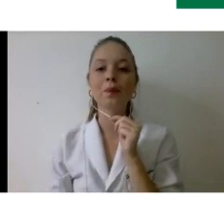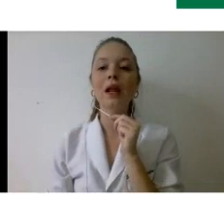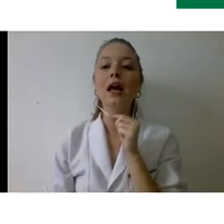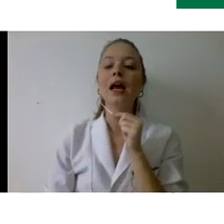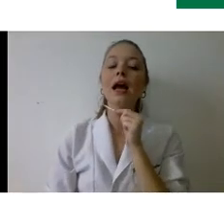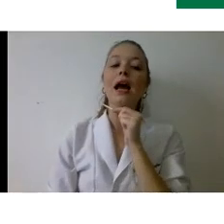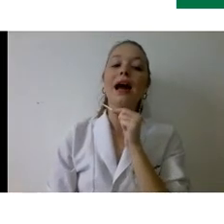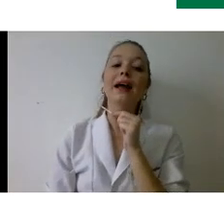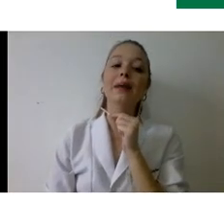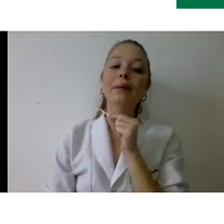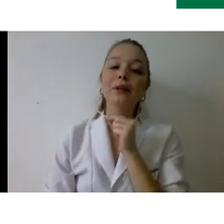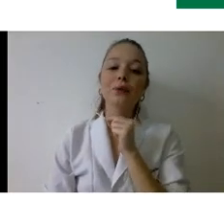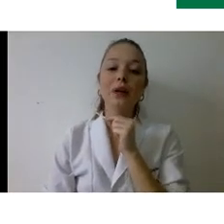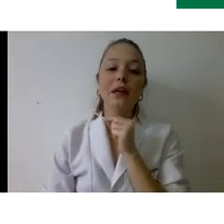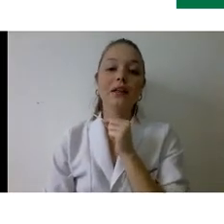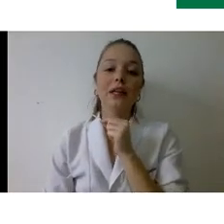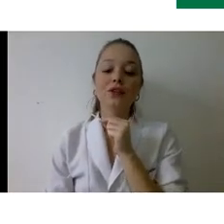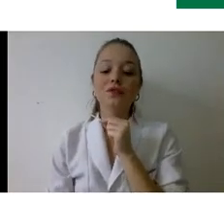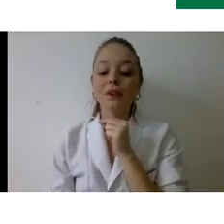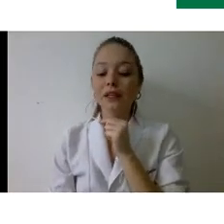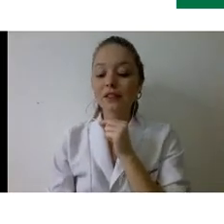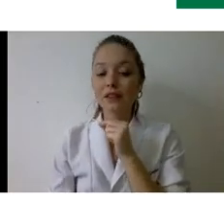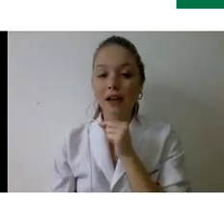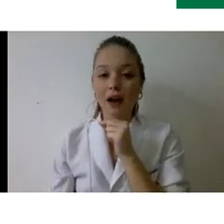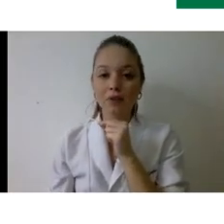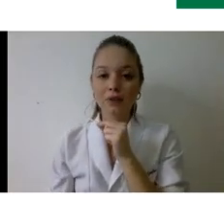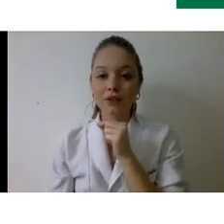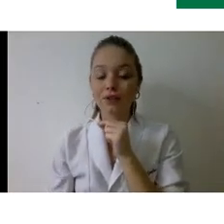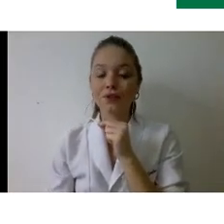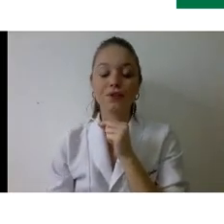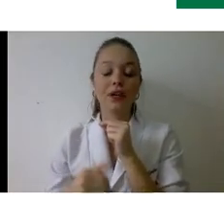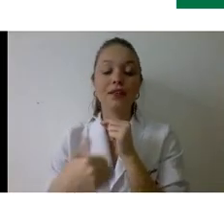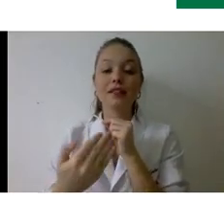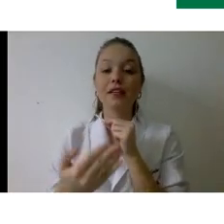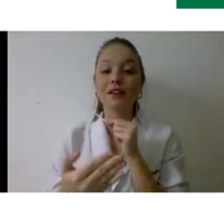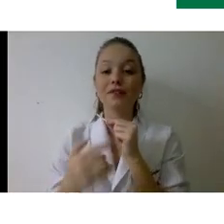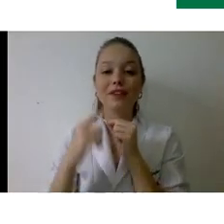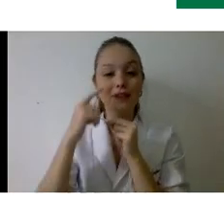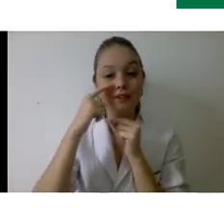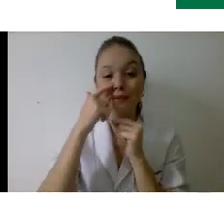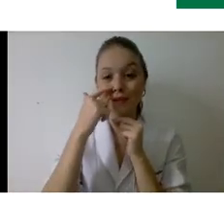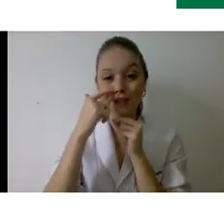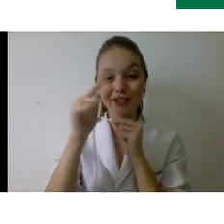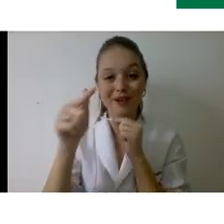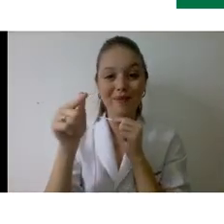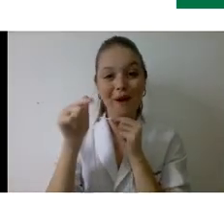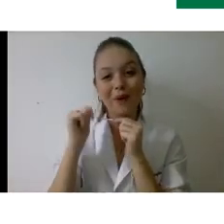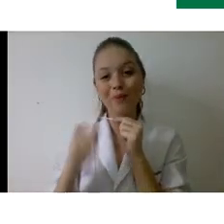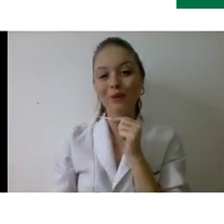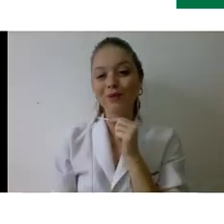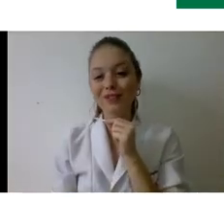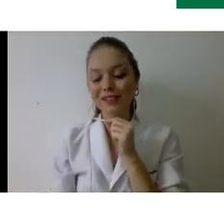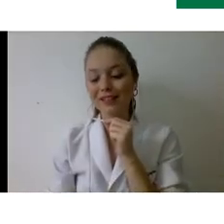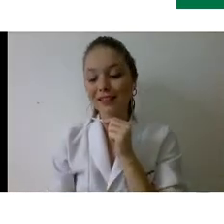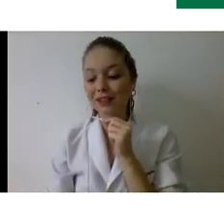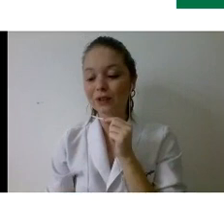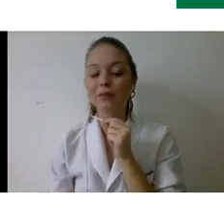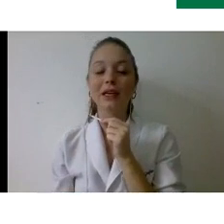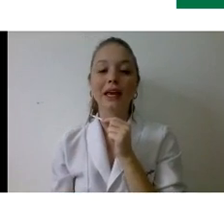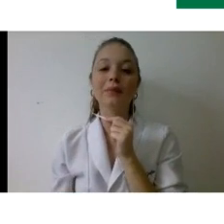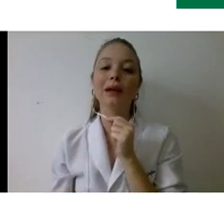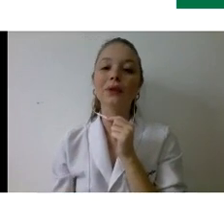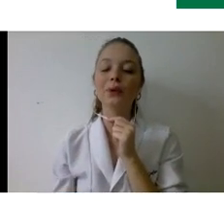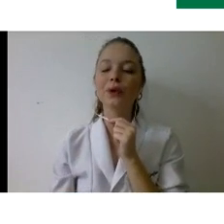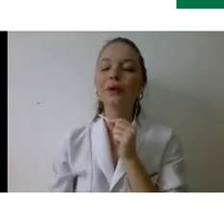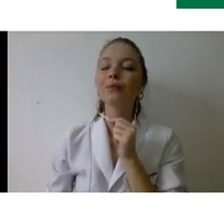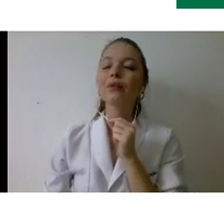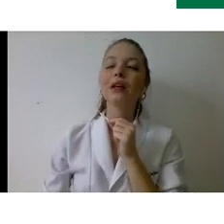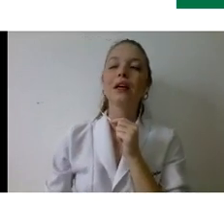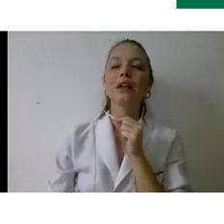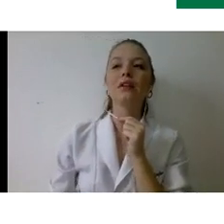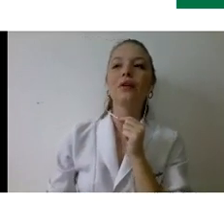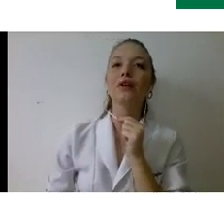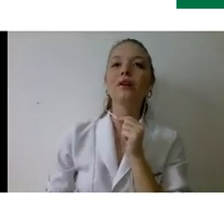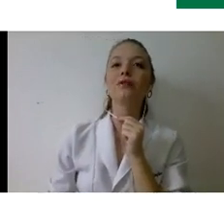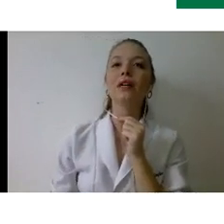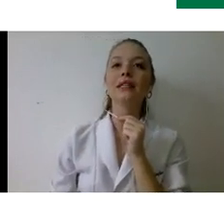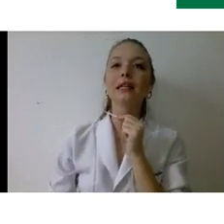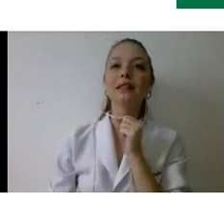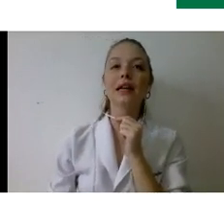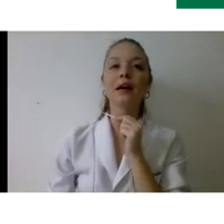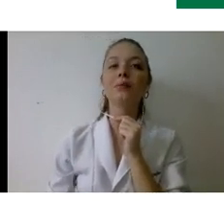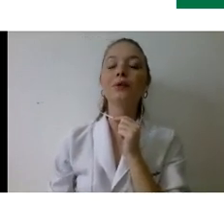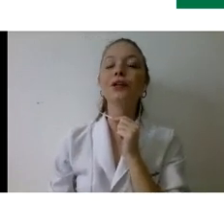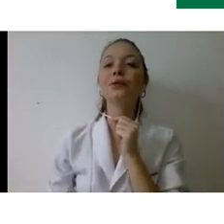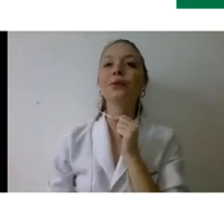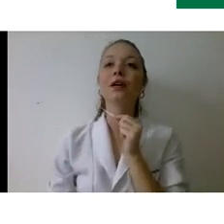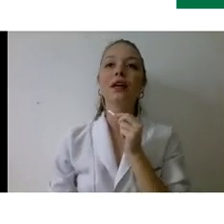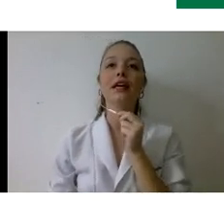problema. A queimadura ela tem diferentes causas e diferentes níveis. Eu também já dei uma aula para vocês aqui sobre queimadura. Então, eu não